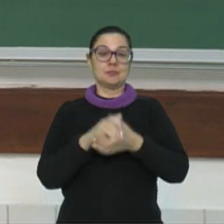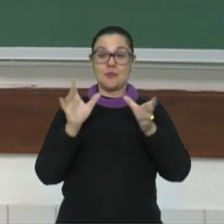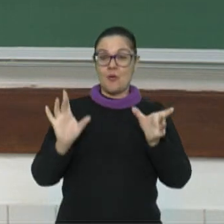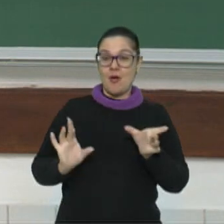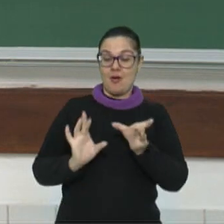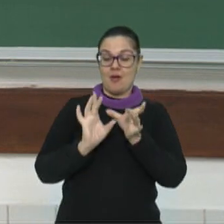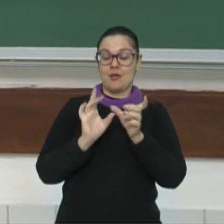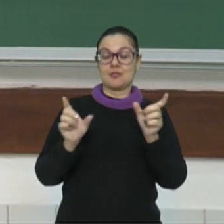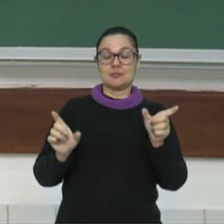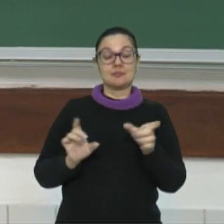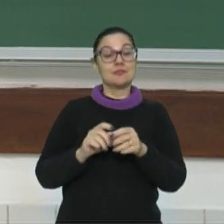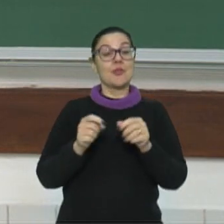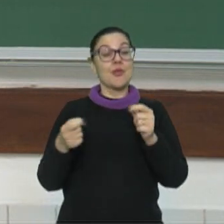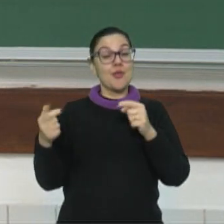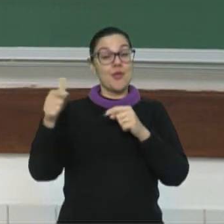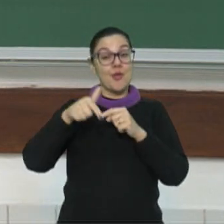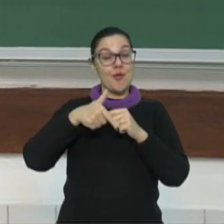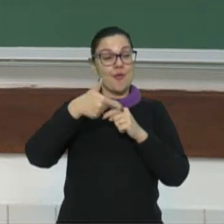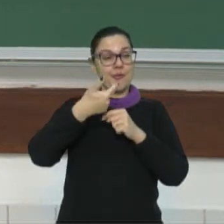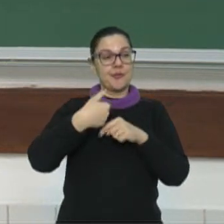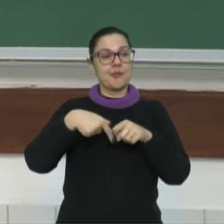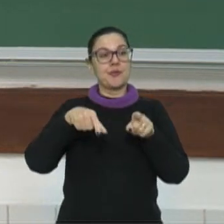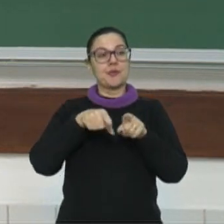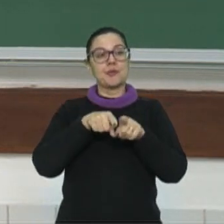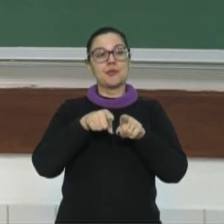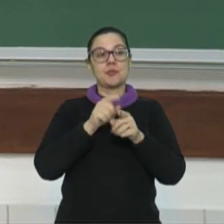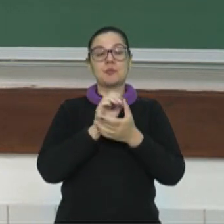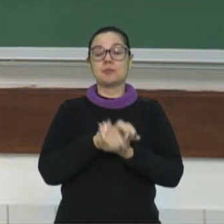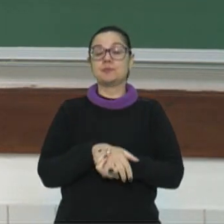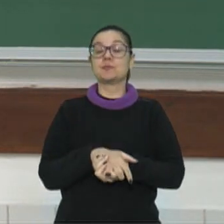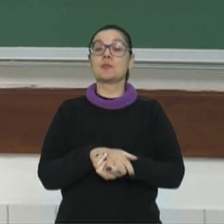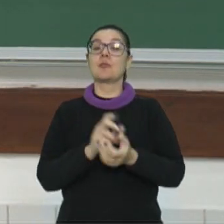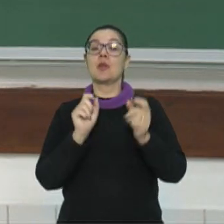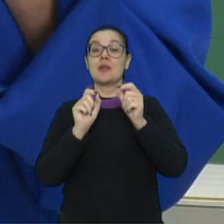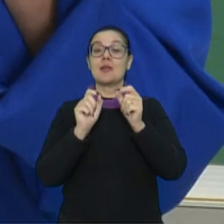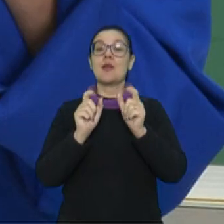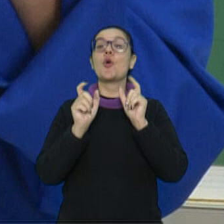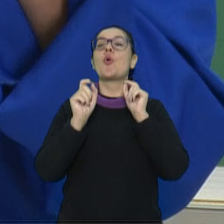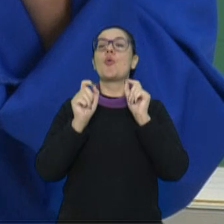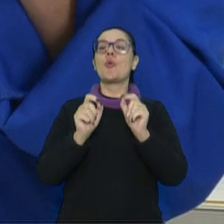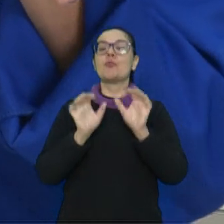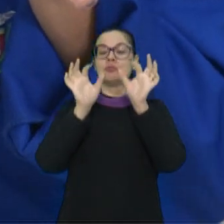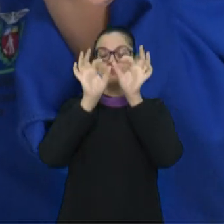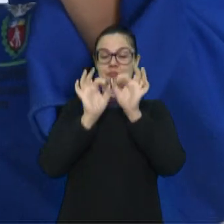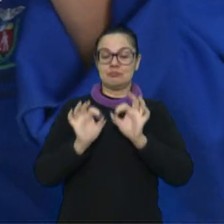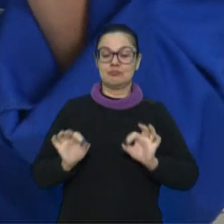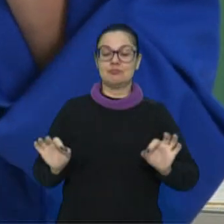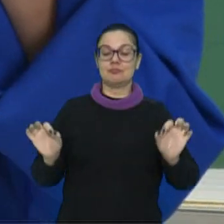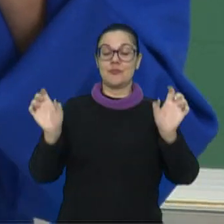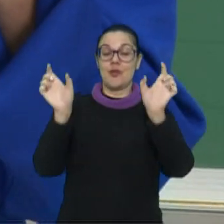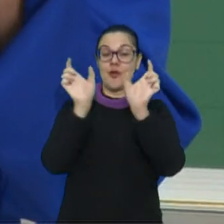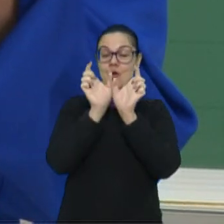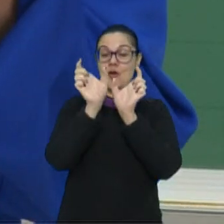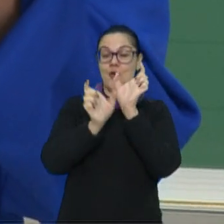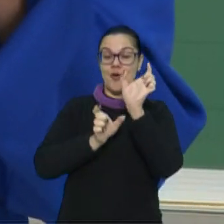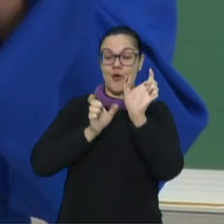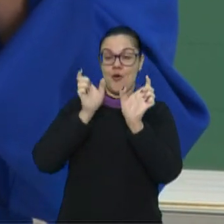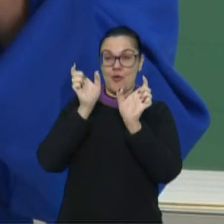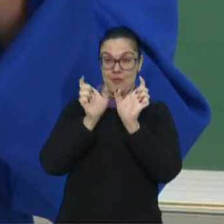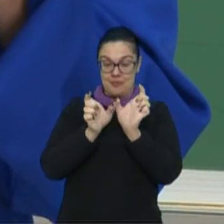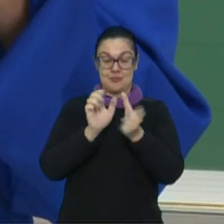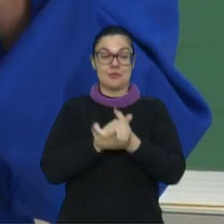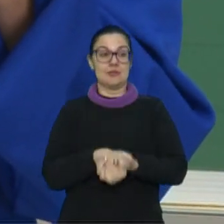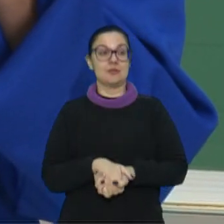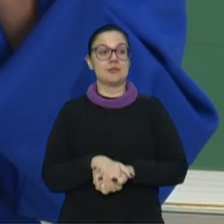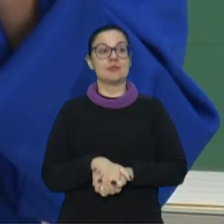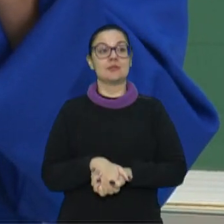composto, certo? Outra coisa que a gente aprendeu foi o período composto por coordenação. Quando tem mais de 2 ou mais